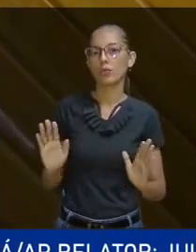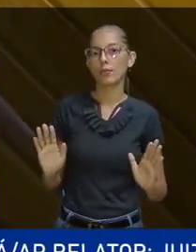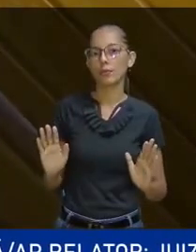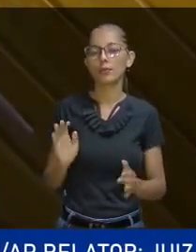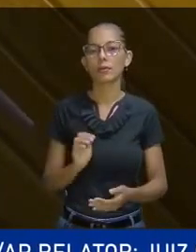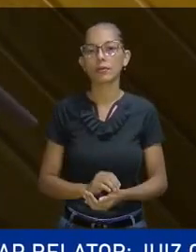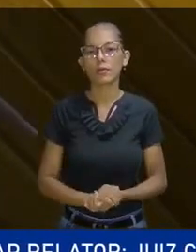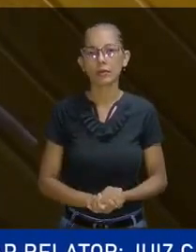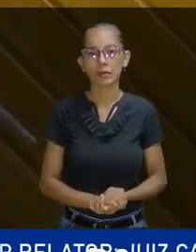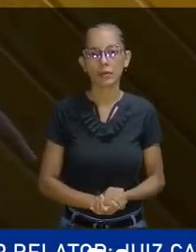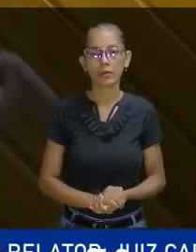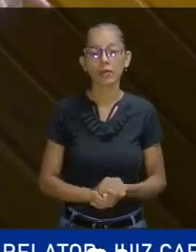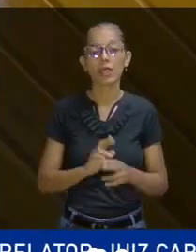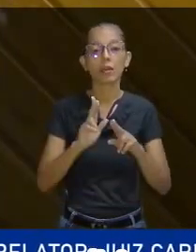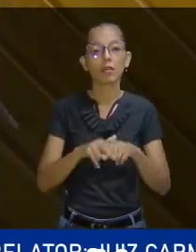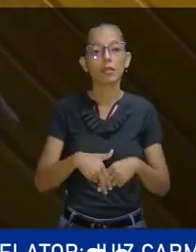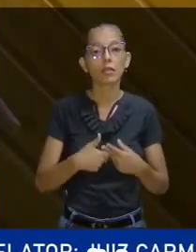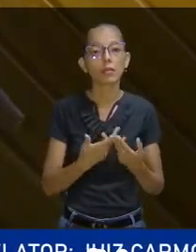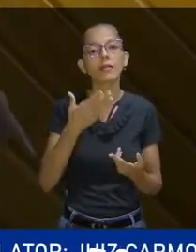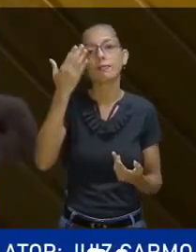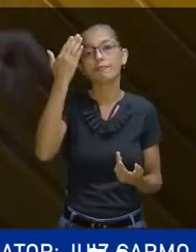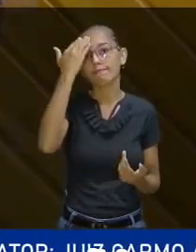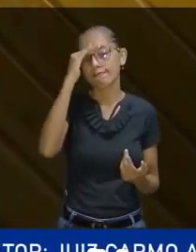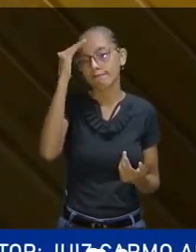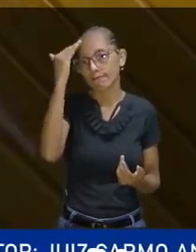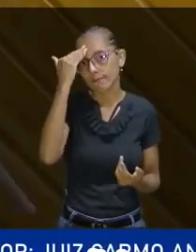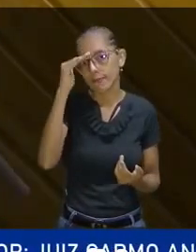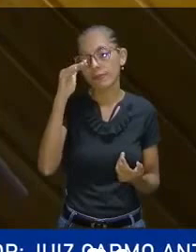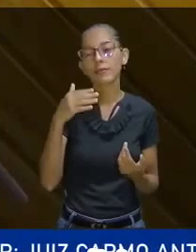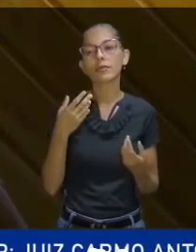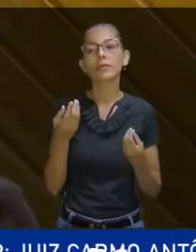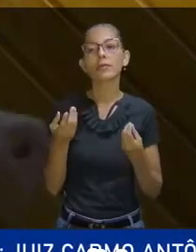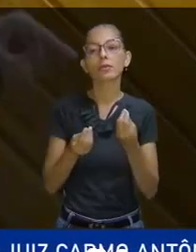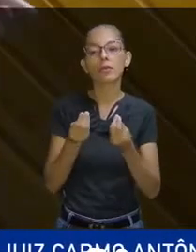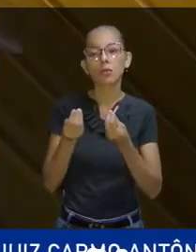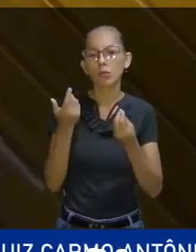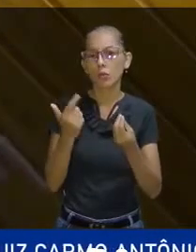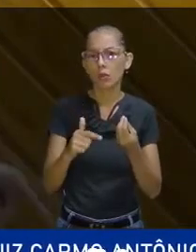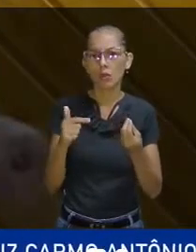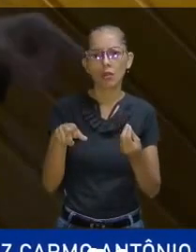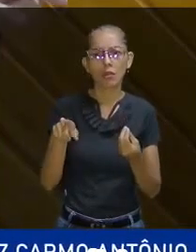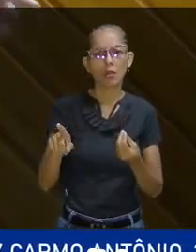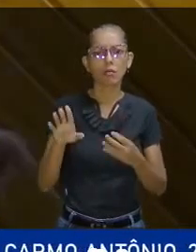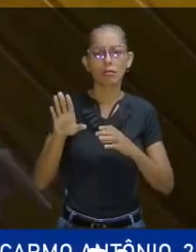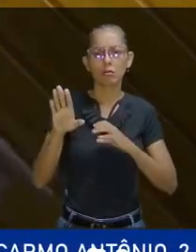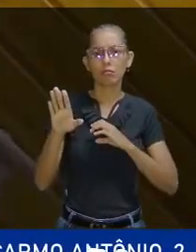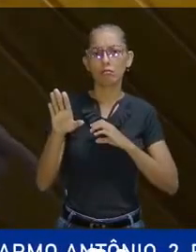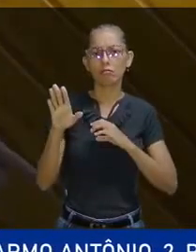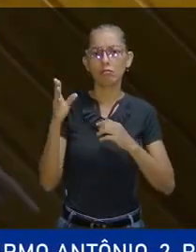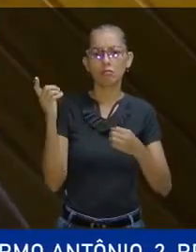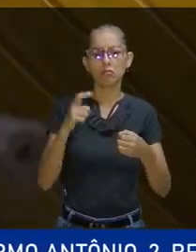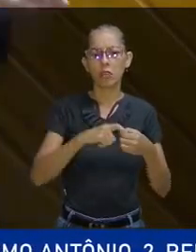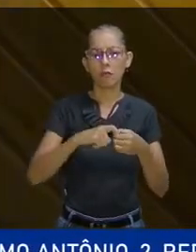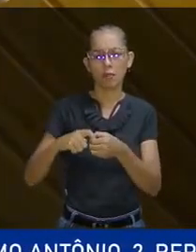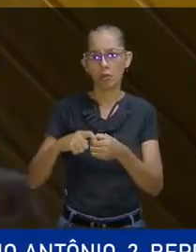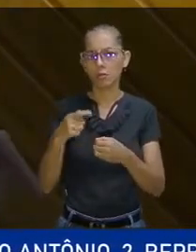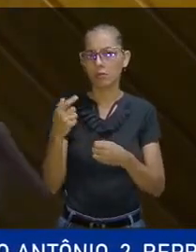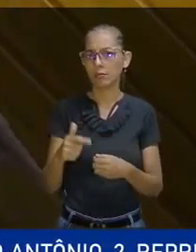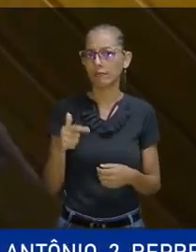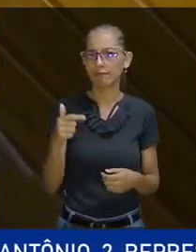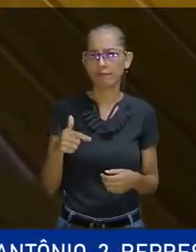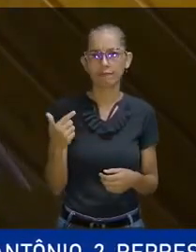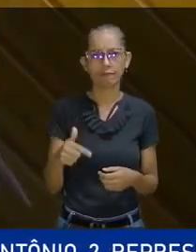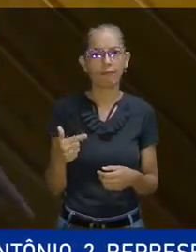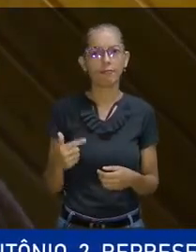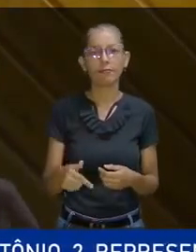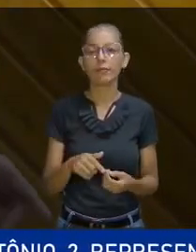nos autos. Ele mistura, ele sobrepõe os fatos de forma maldosa, de forma maliciosa. Isso não deve ser